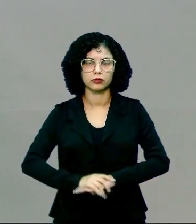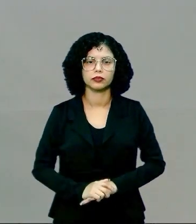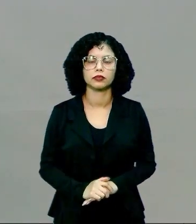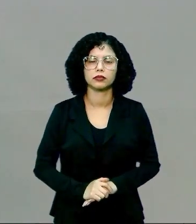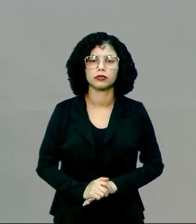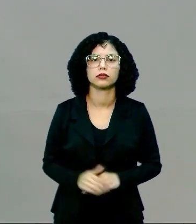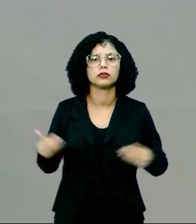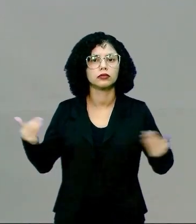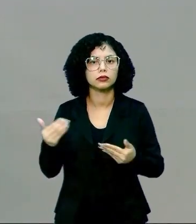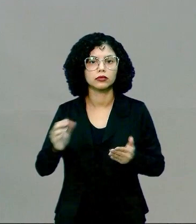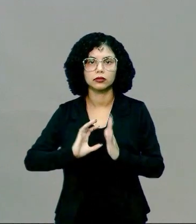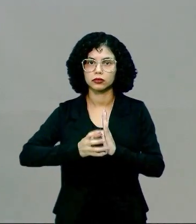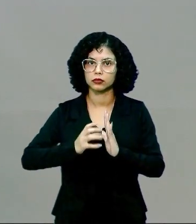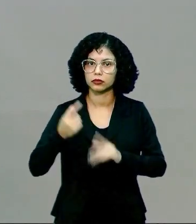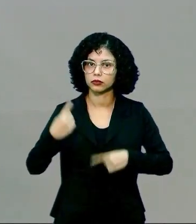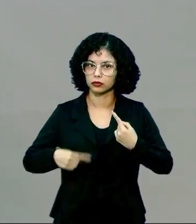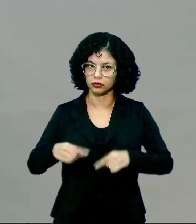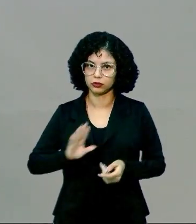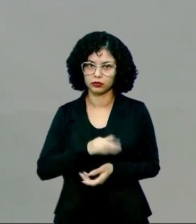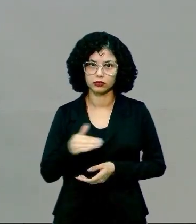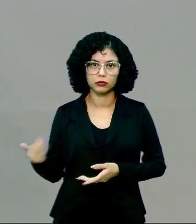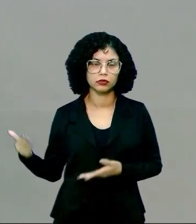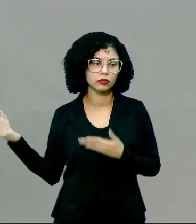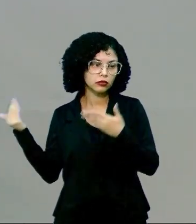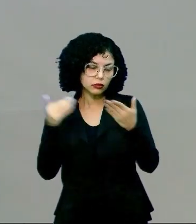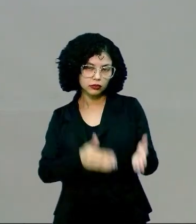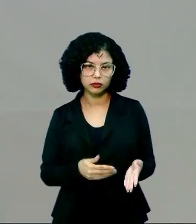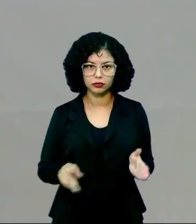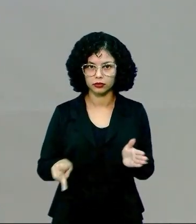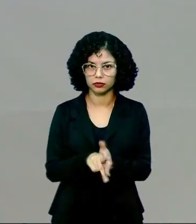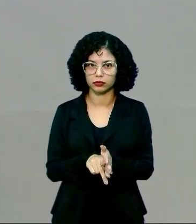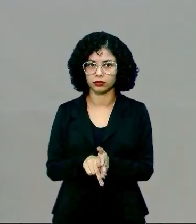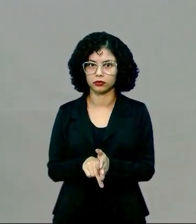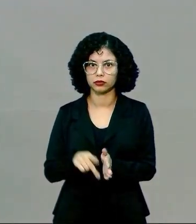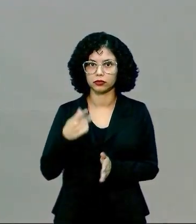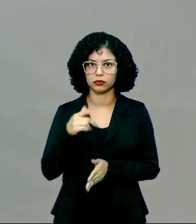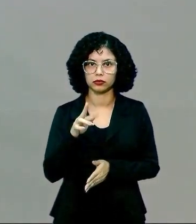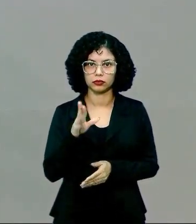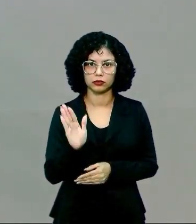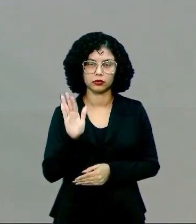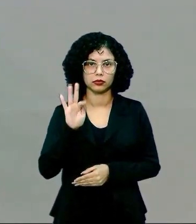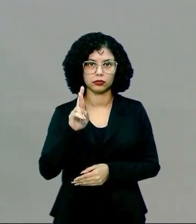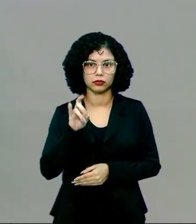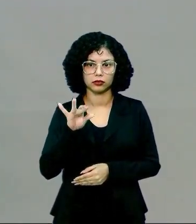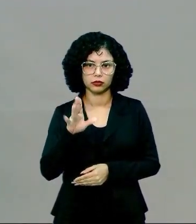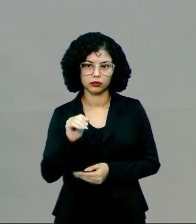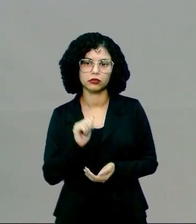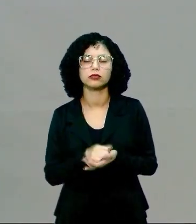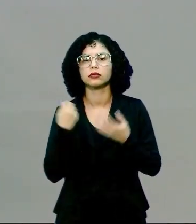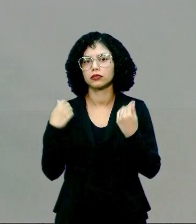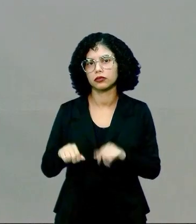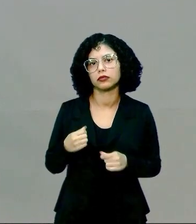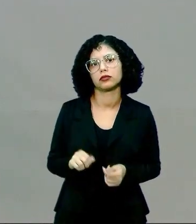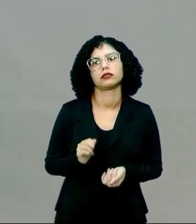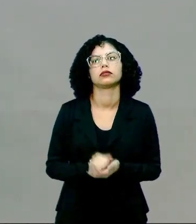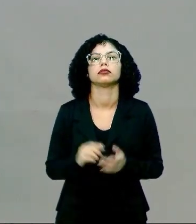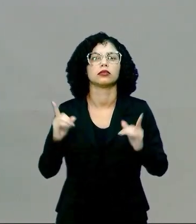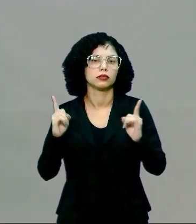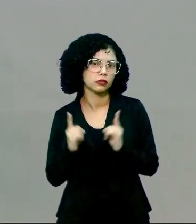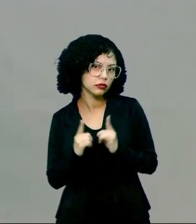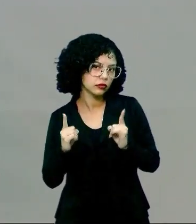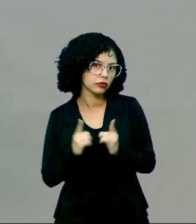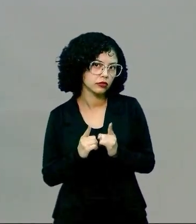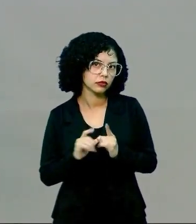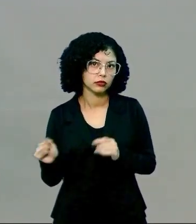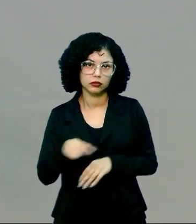partidárias. Hoje, um partido político, quando ele chega a um determinado pleito eleitoral, ele deve atender